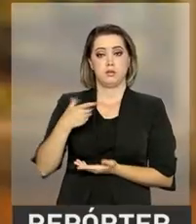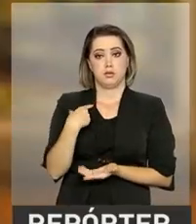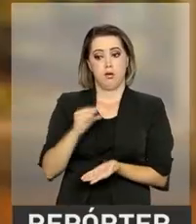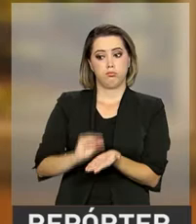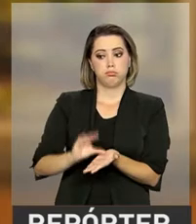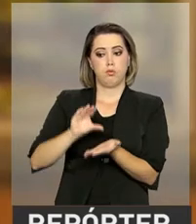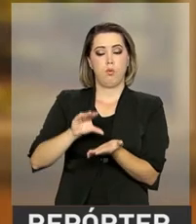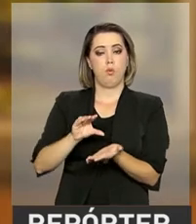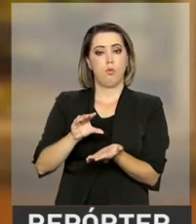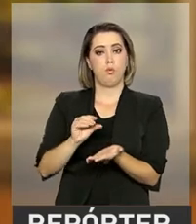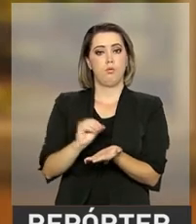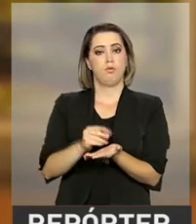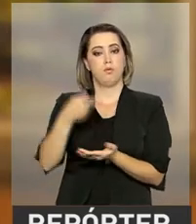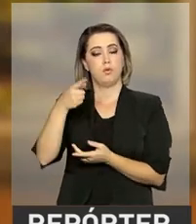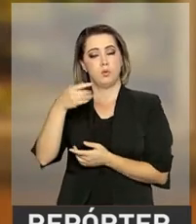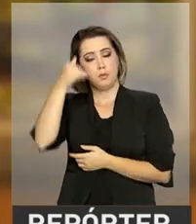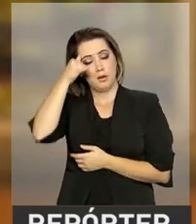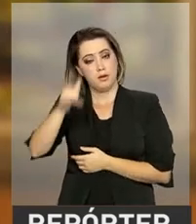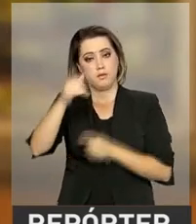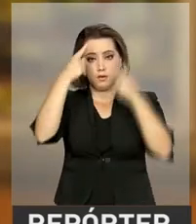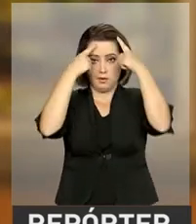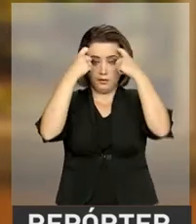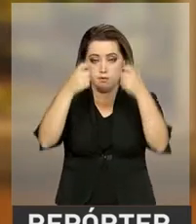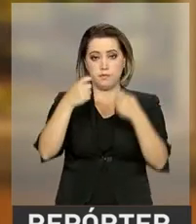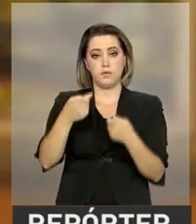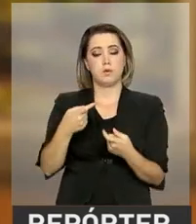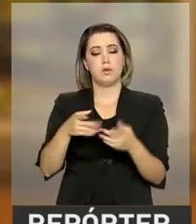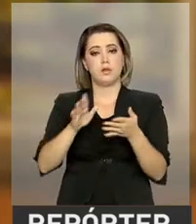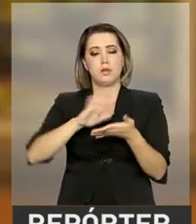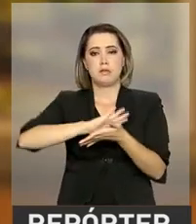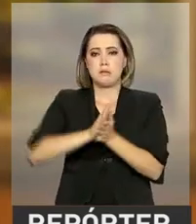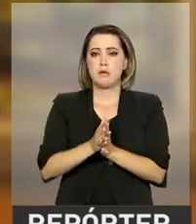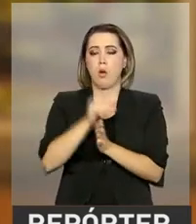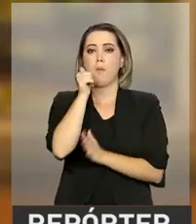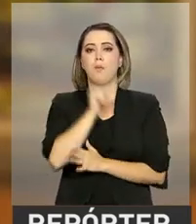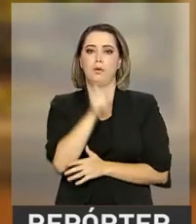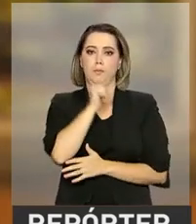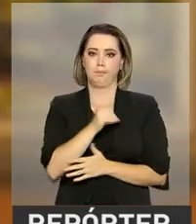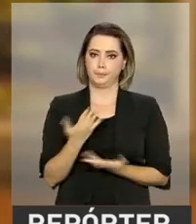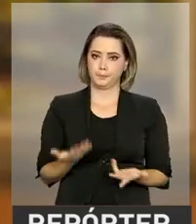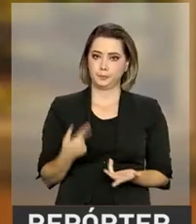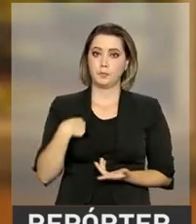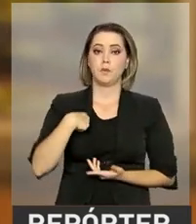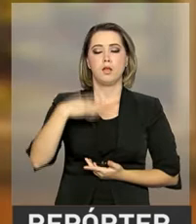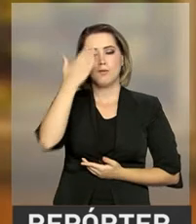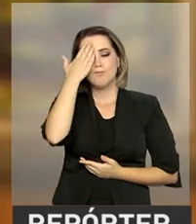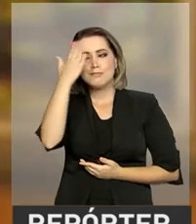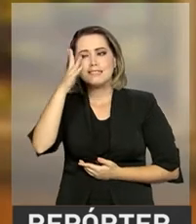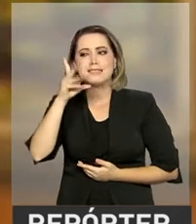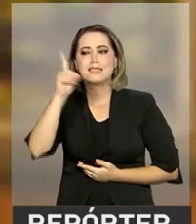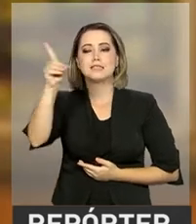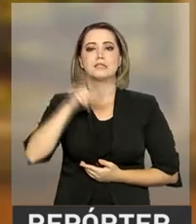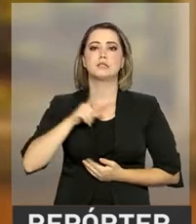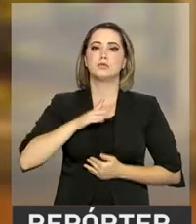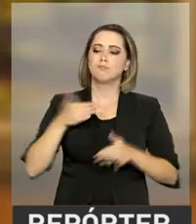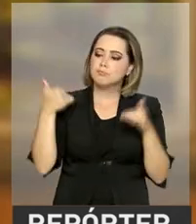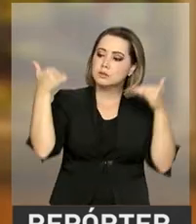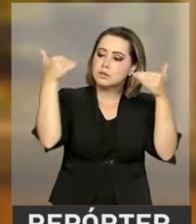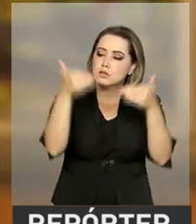à violência contra a mulher. E graças a Deus, eu tenho tido ao longo da minha história uma